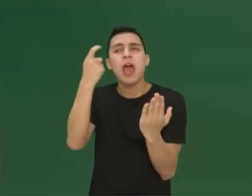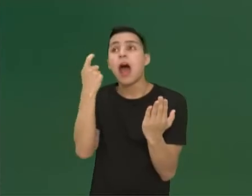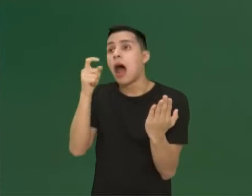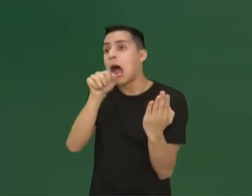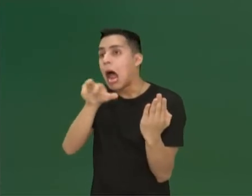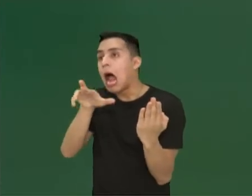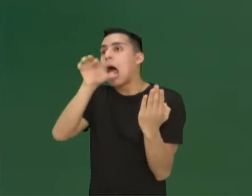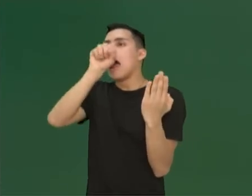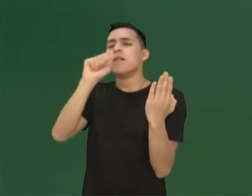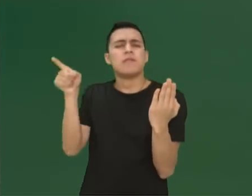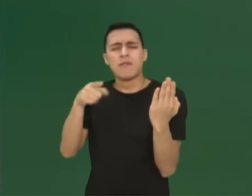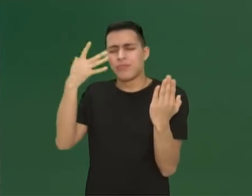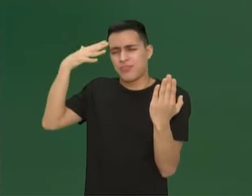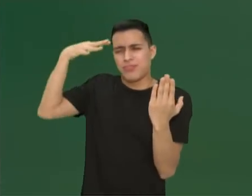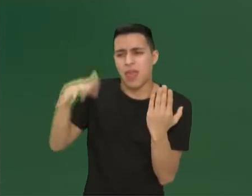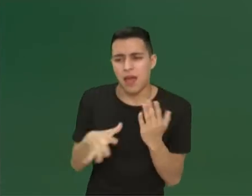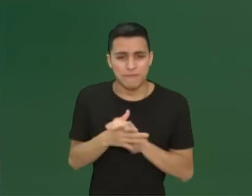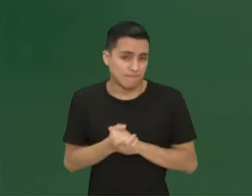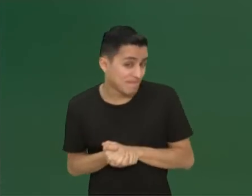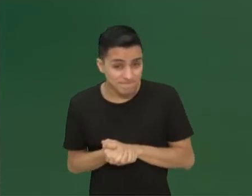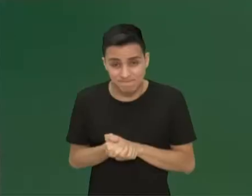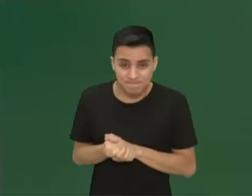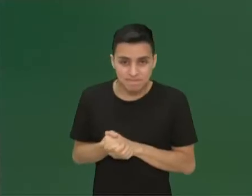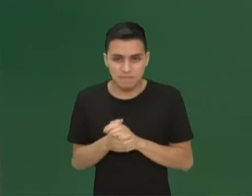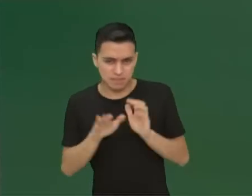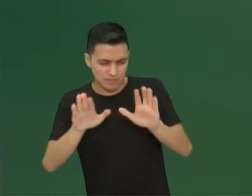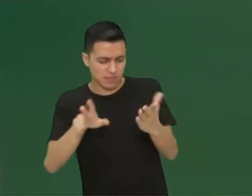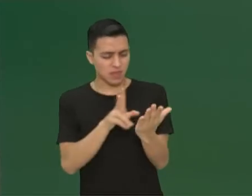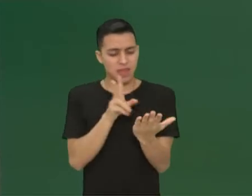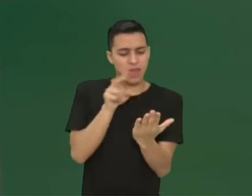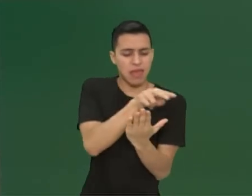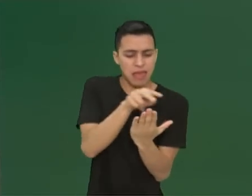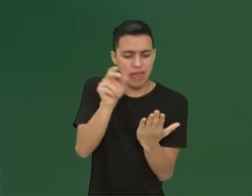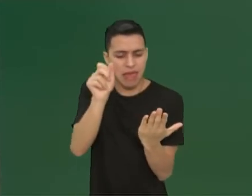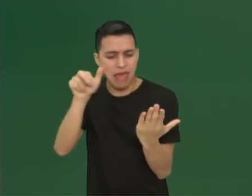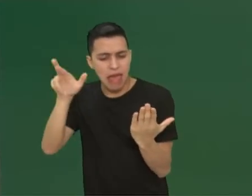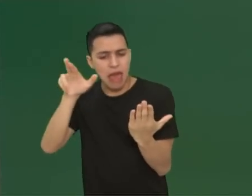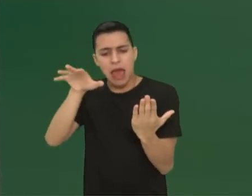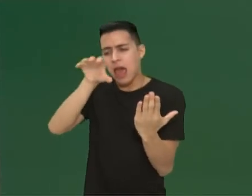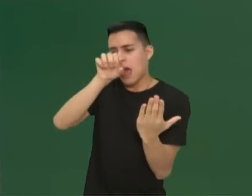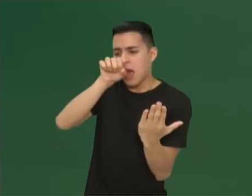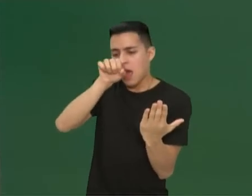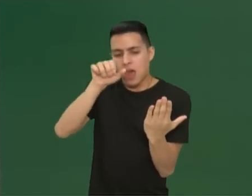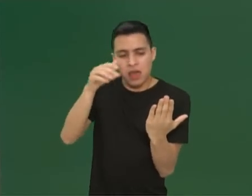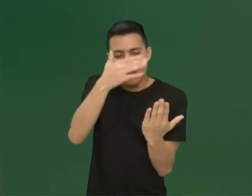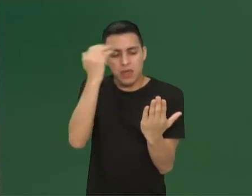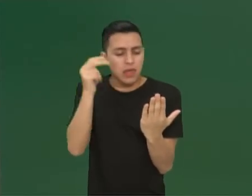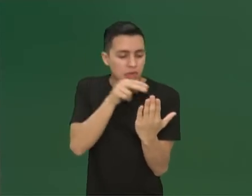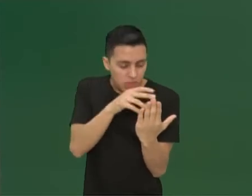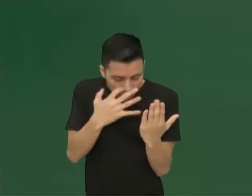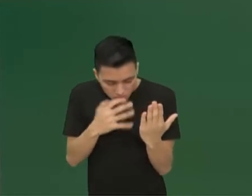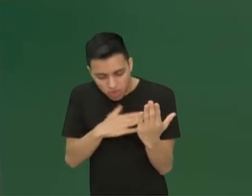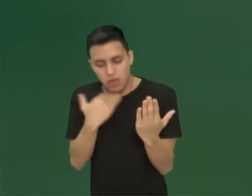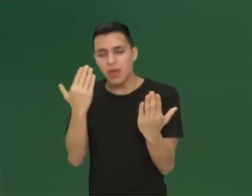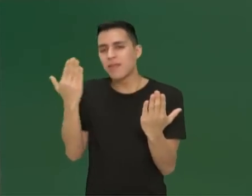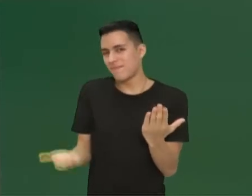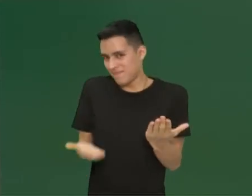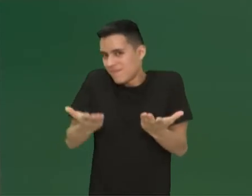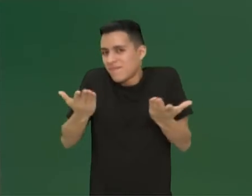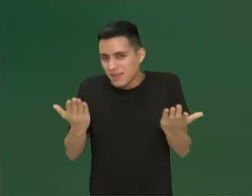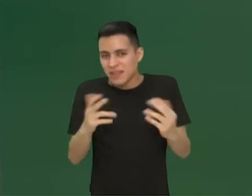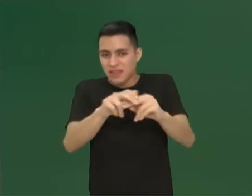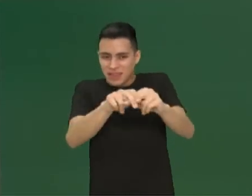respirar, né? Se eu tivesse que estar lendo um livro e me preocupar em respirar, se eu esquecesse, eu ia morrer. Então, lembra que eu expliquei o que